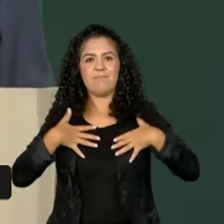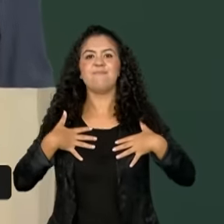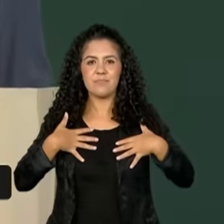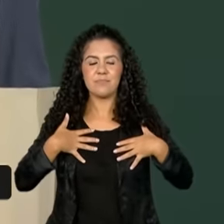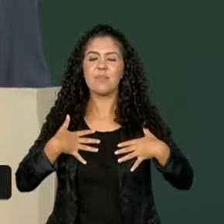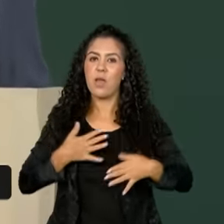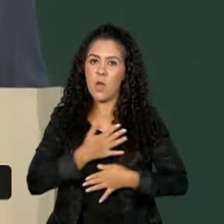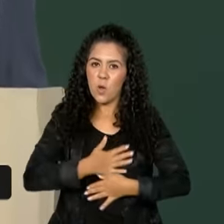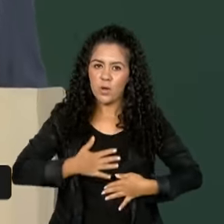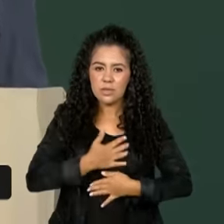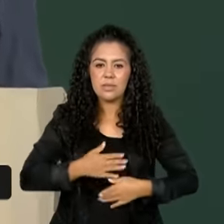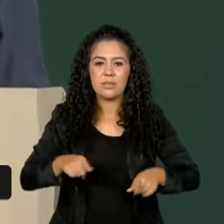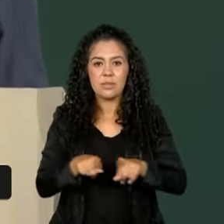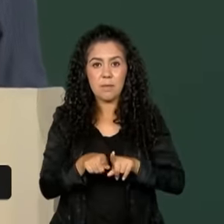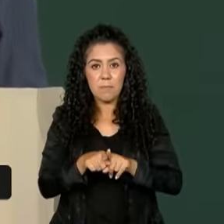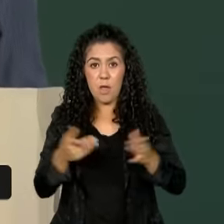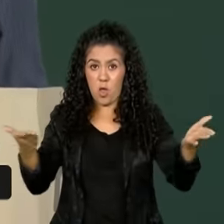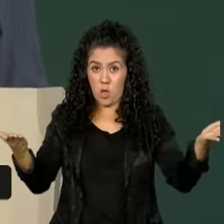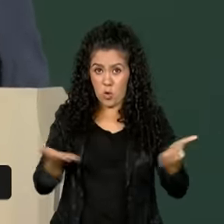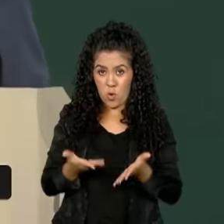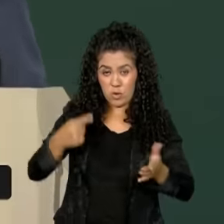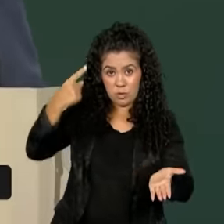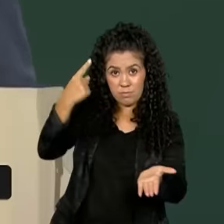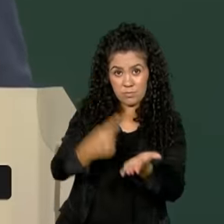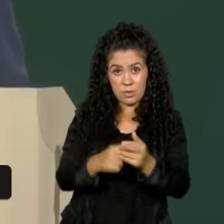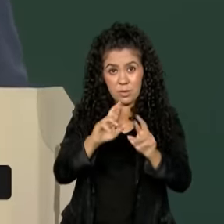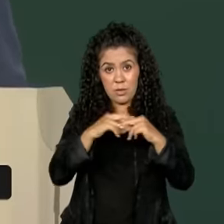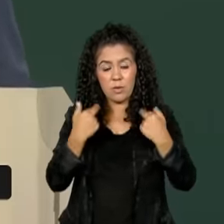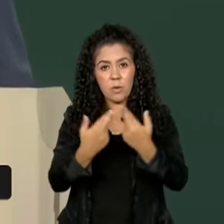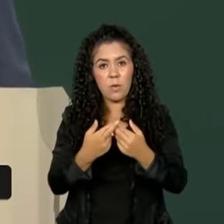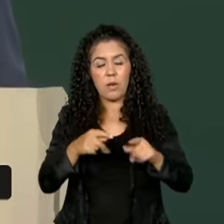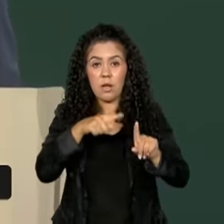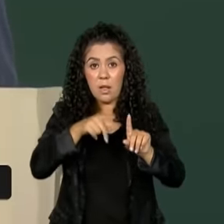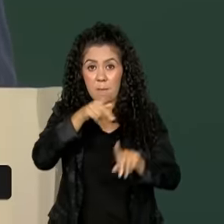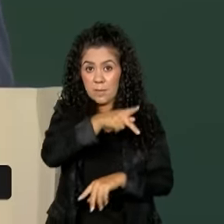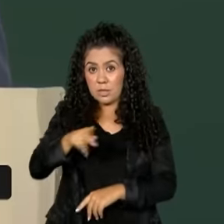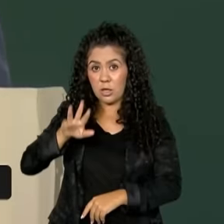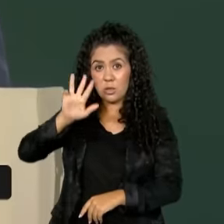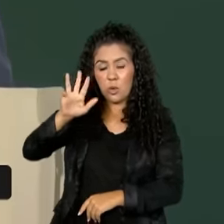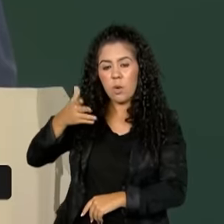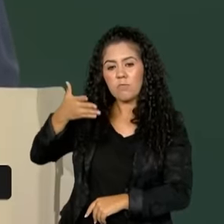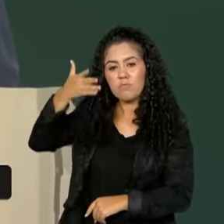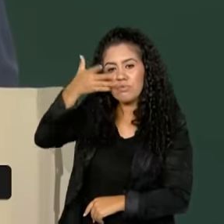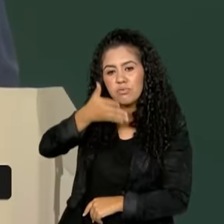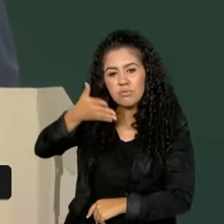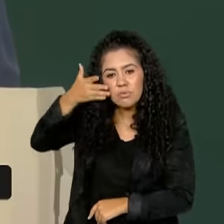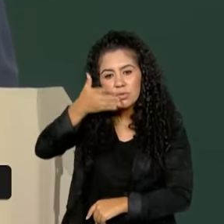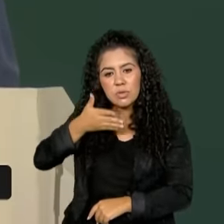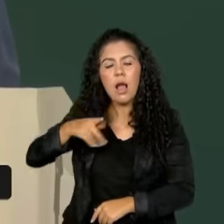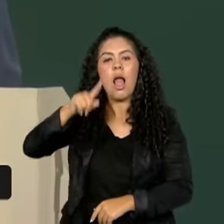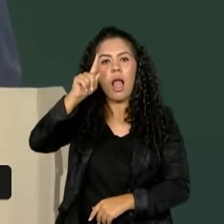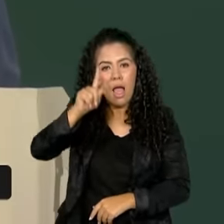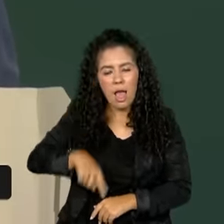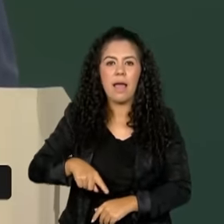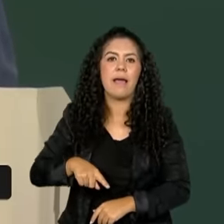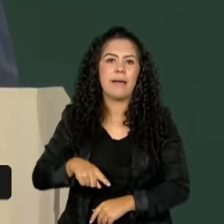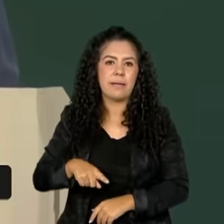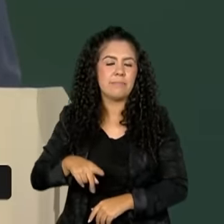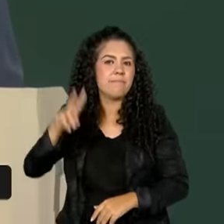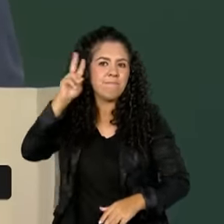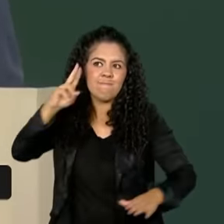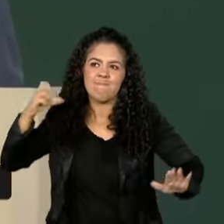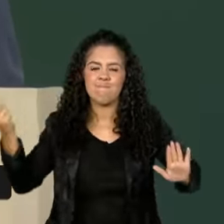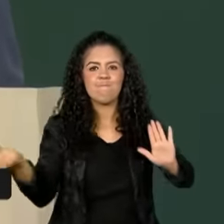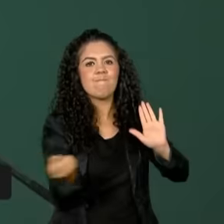deixar nos anais desse encontro o seu discurso, que com certeza é um discurso